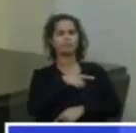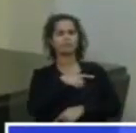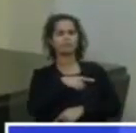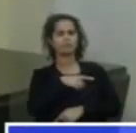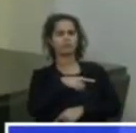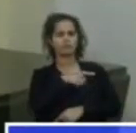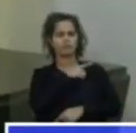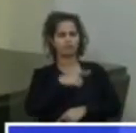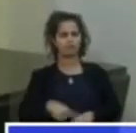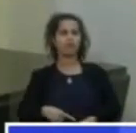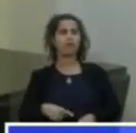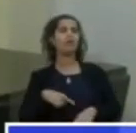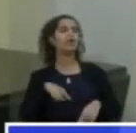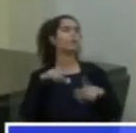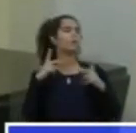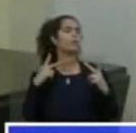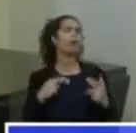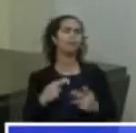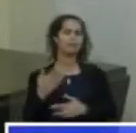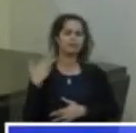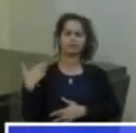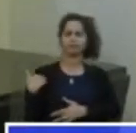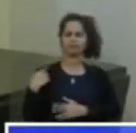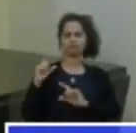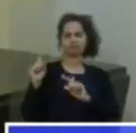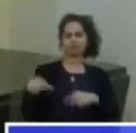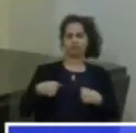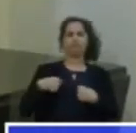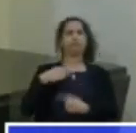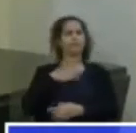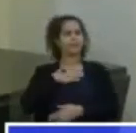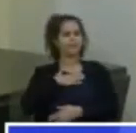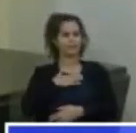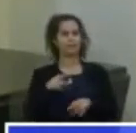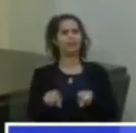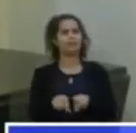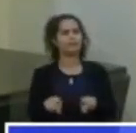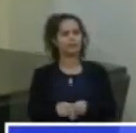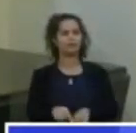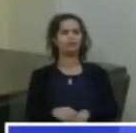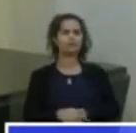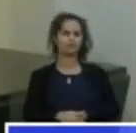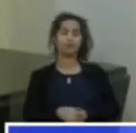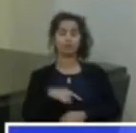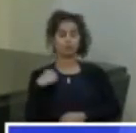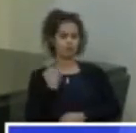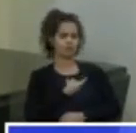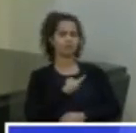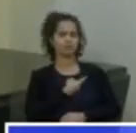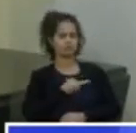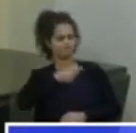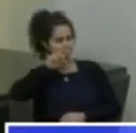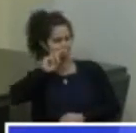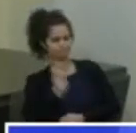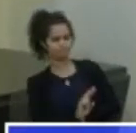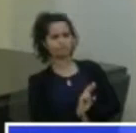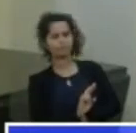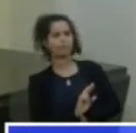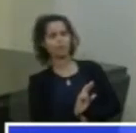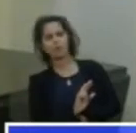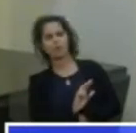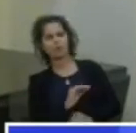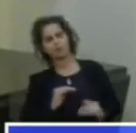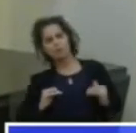atrás. Infelizmente, o contra-ataque, ele não vem da mesma